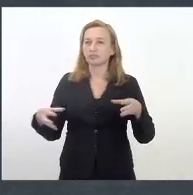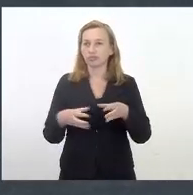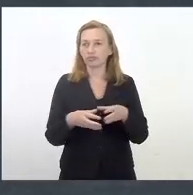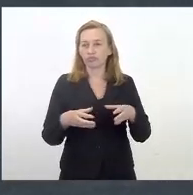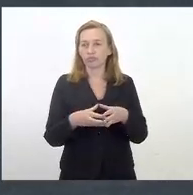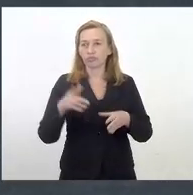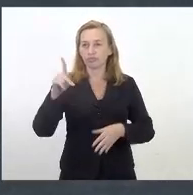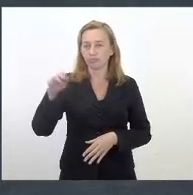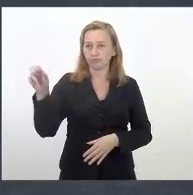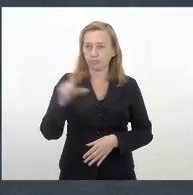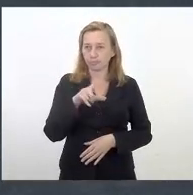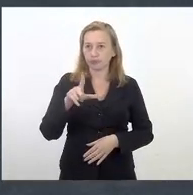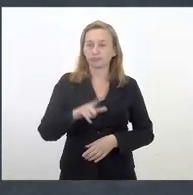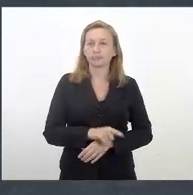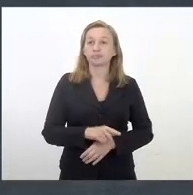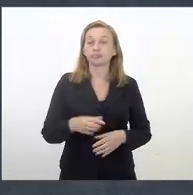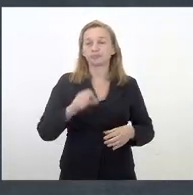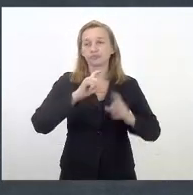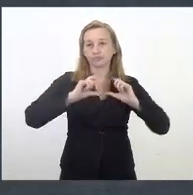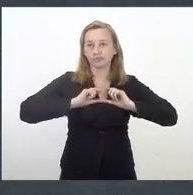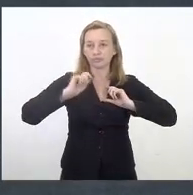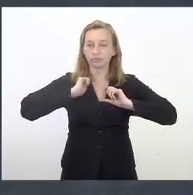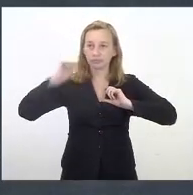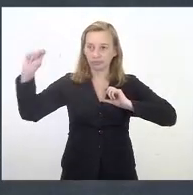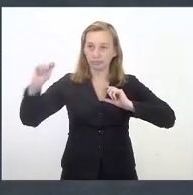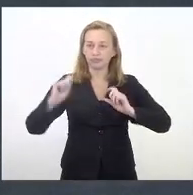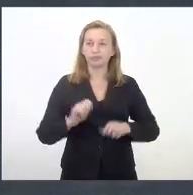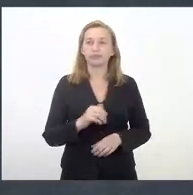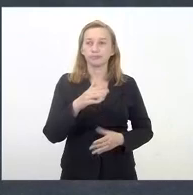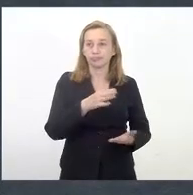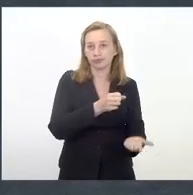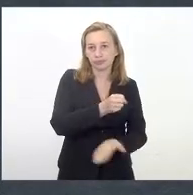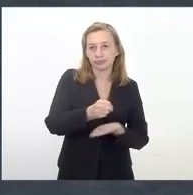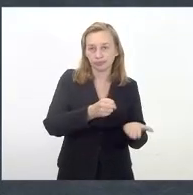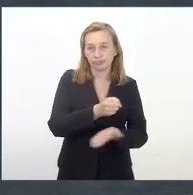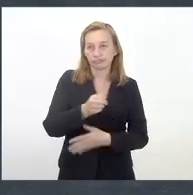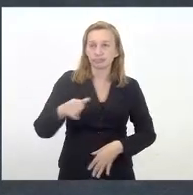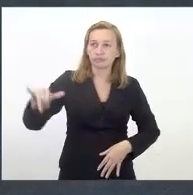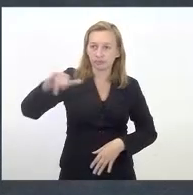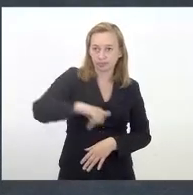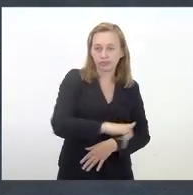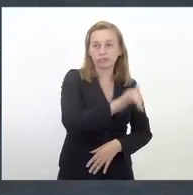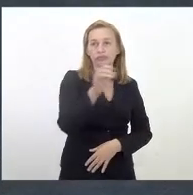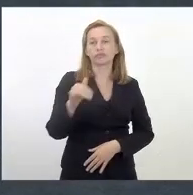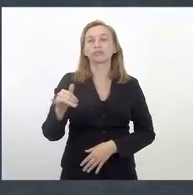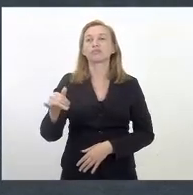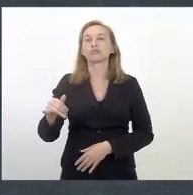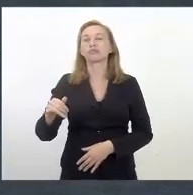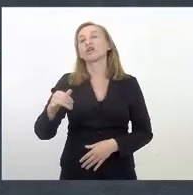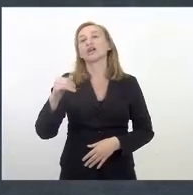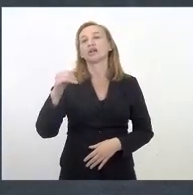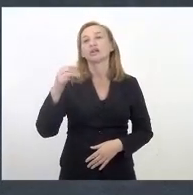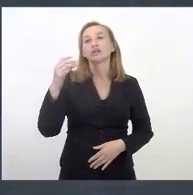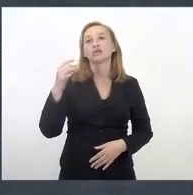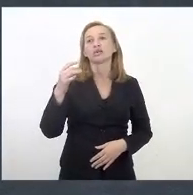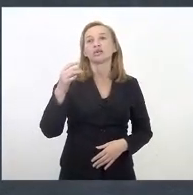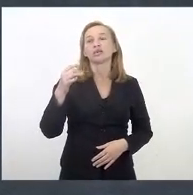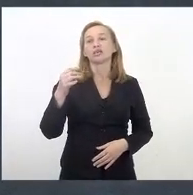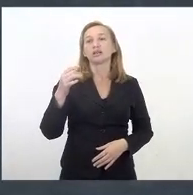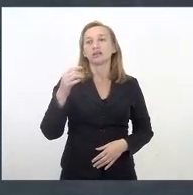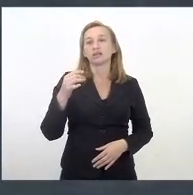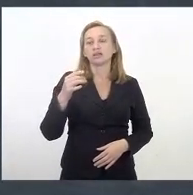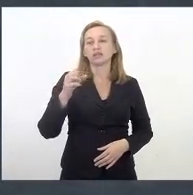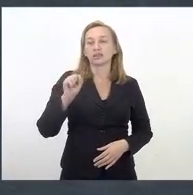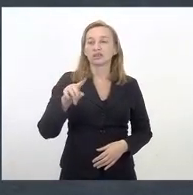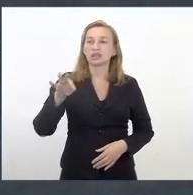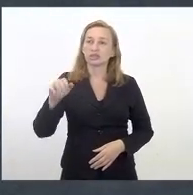PSOL a concessão da medalha Tiradentes a Base Aérea de Santa Cruz como foi dito aqui pela deputados que me antecederam